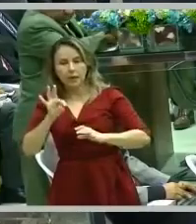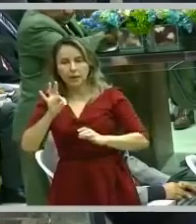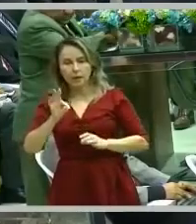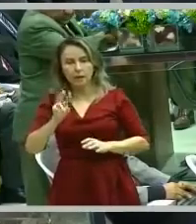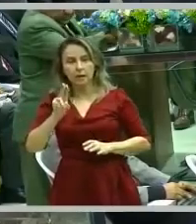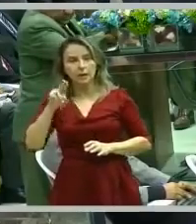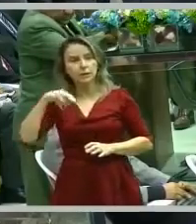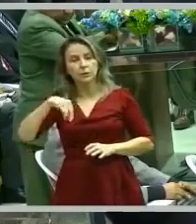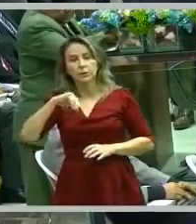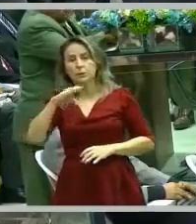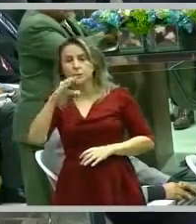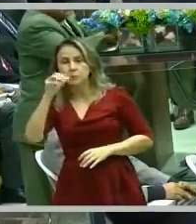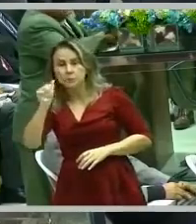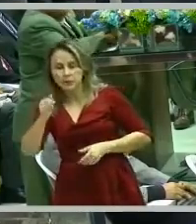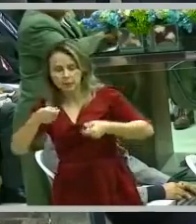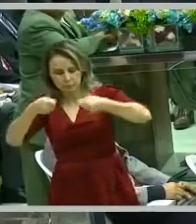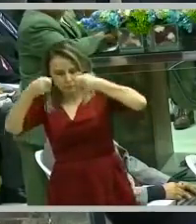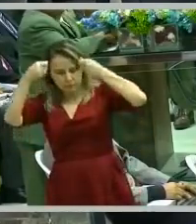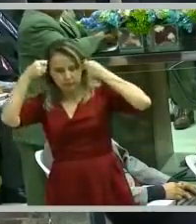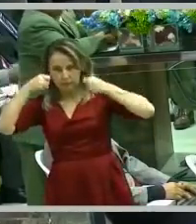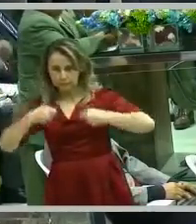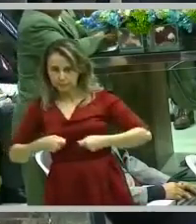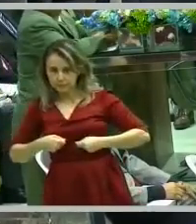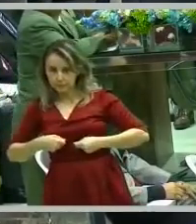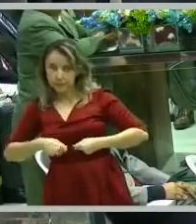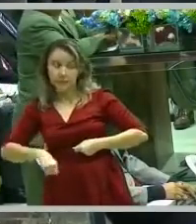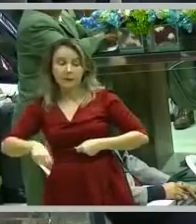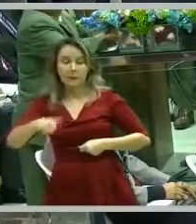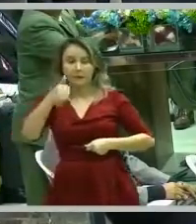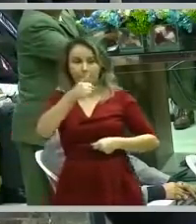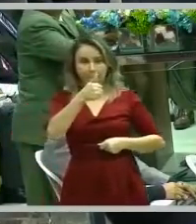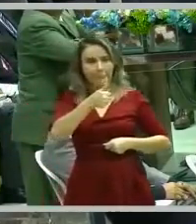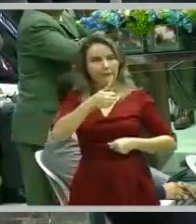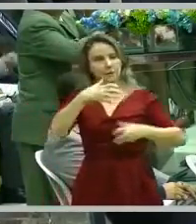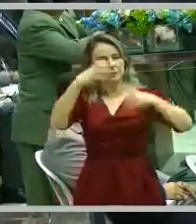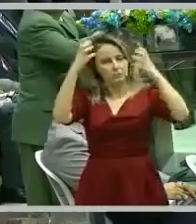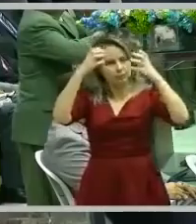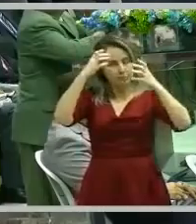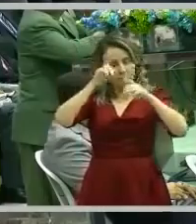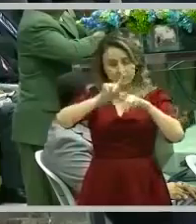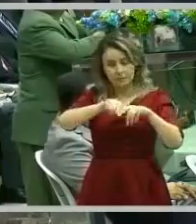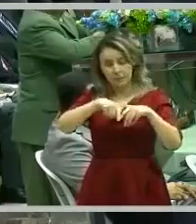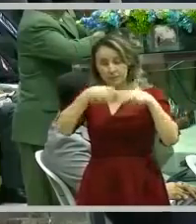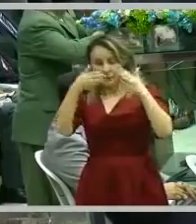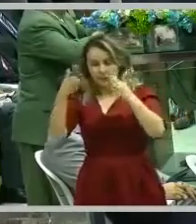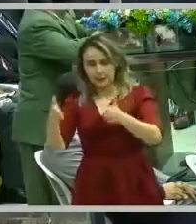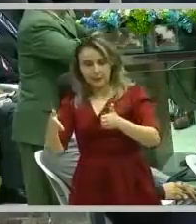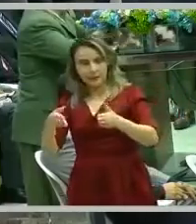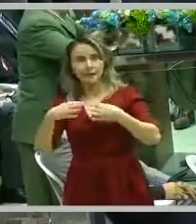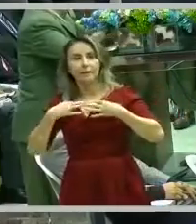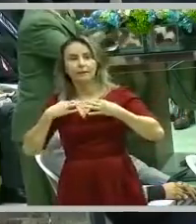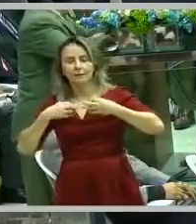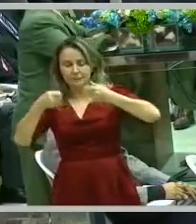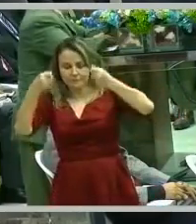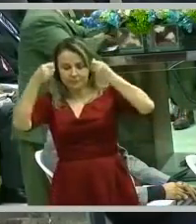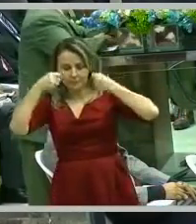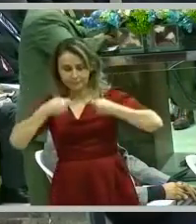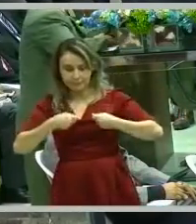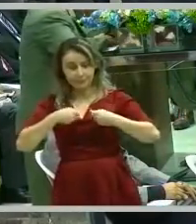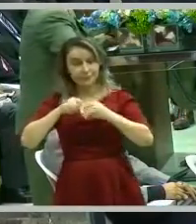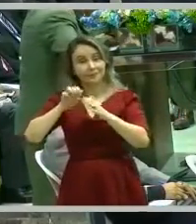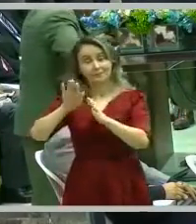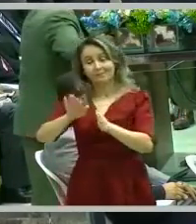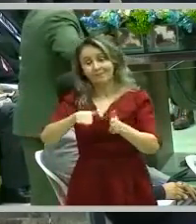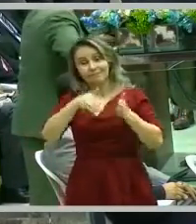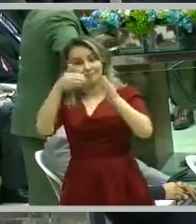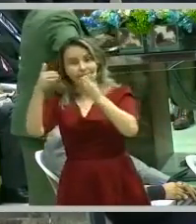sacerdotais. Só depois que tomavam banho e só depois que vestiam a túnica sacerdotal era que recebia o quê, meus amados